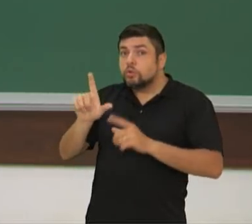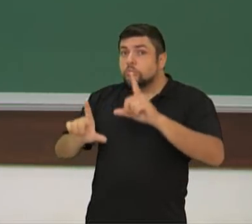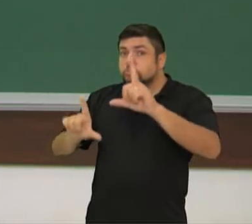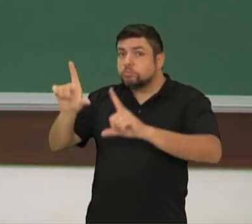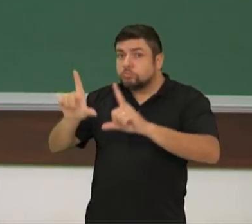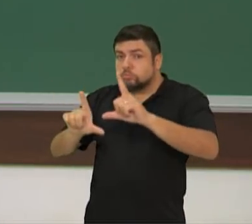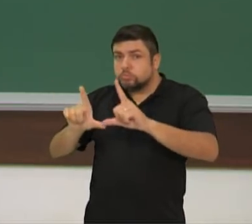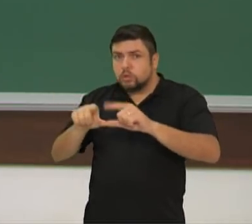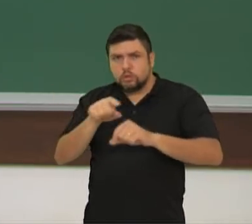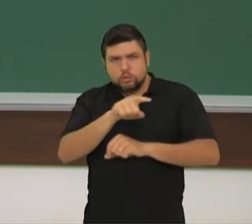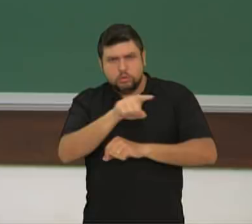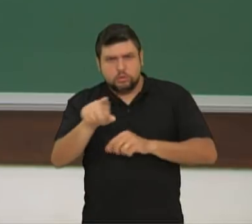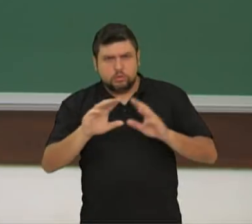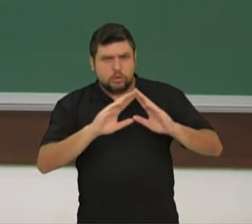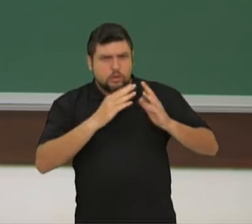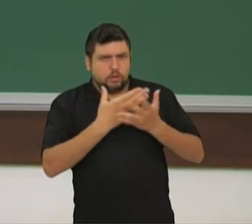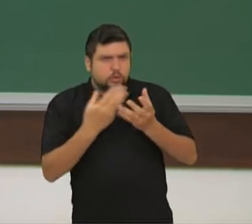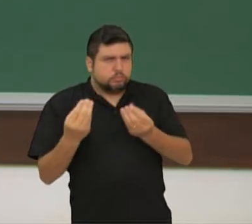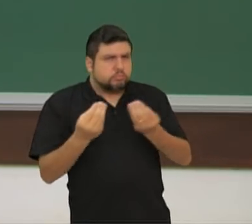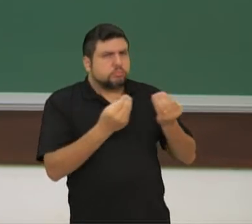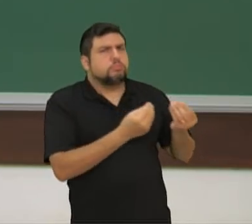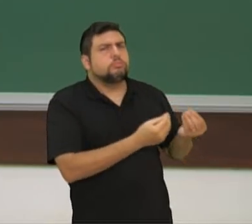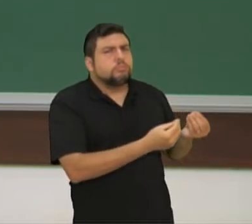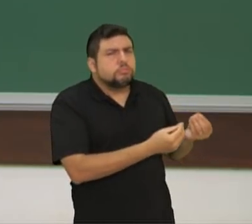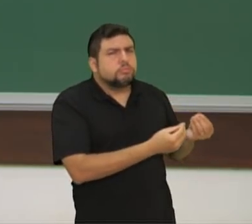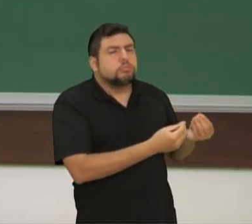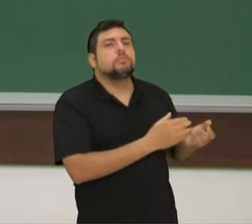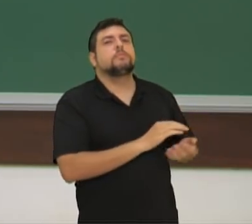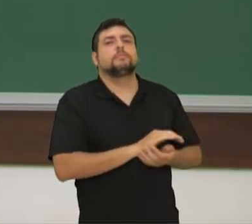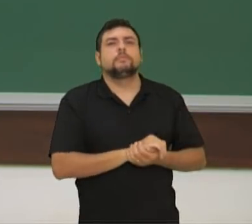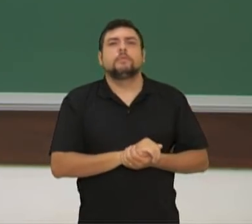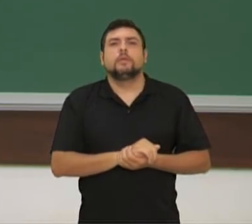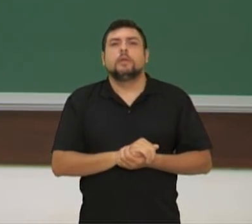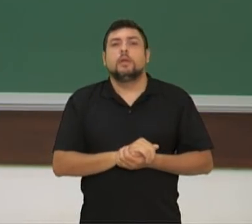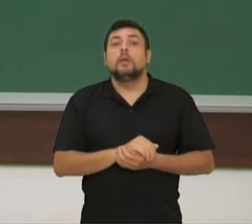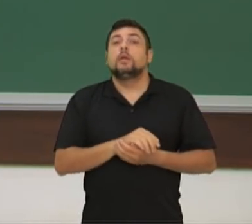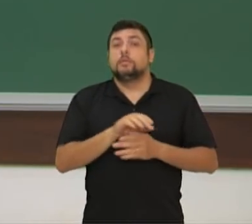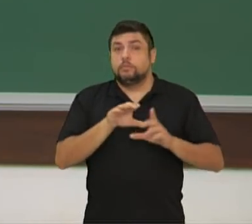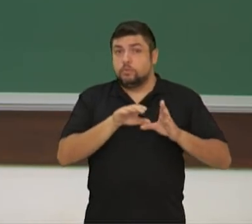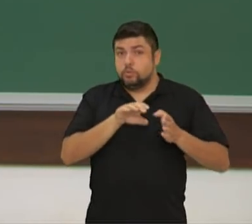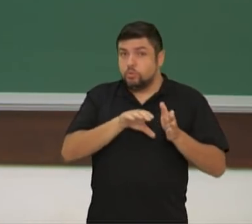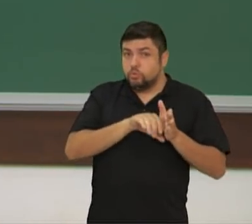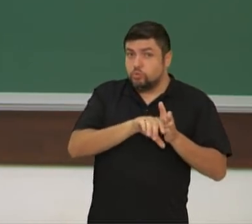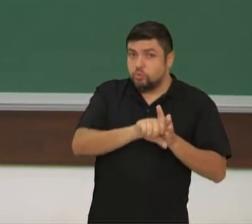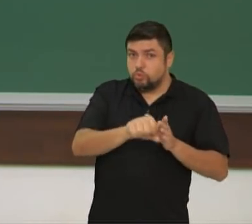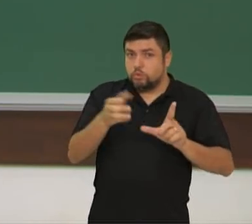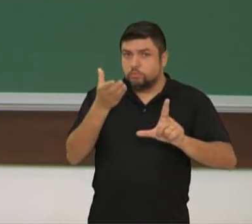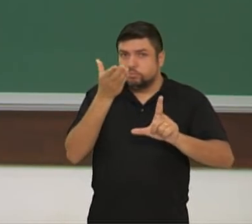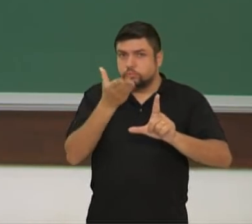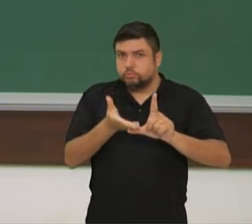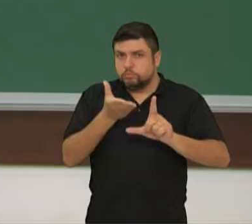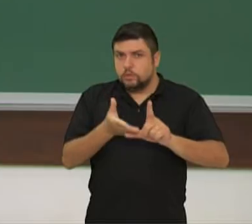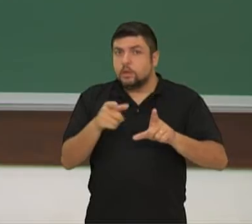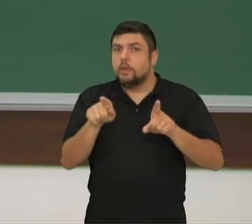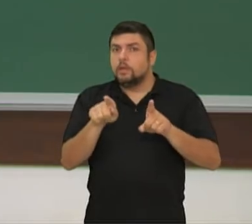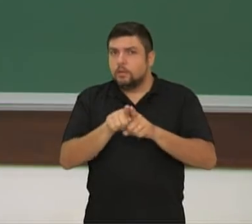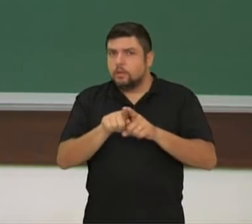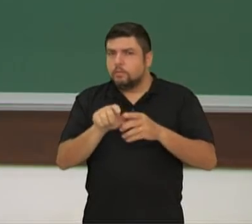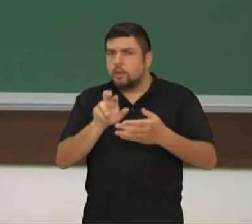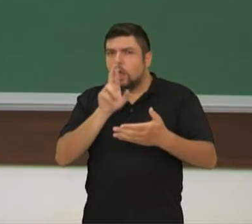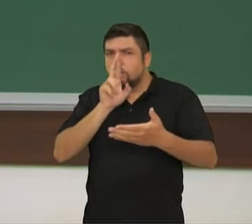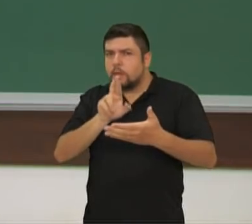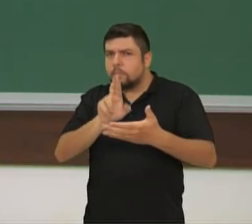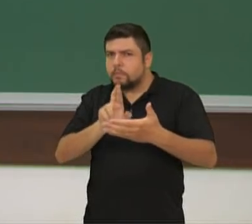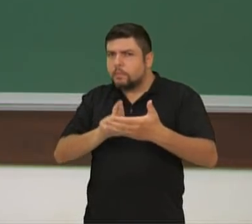na escola para entregar para os professores avaliarem. E quem está acessando o aplicativo Classroom também está realizando atividades, não é?